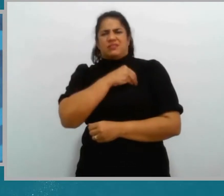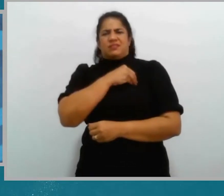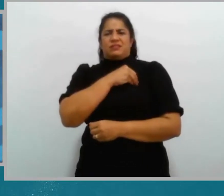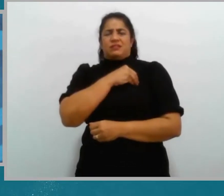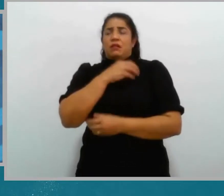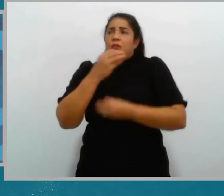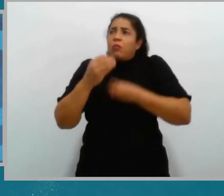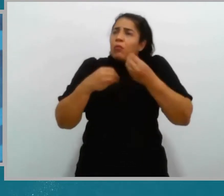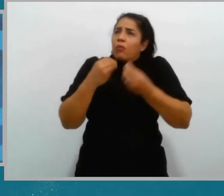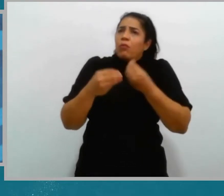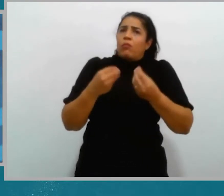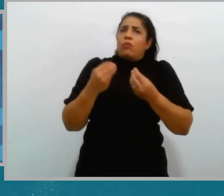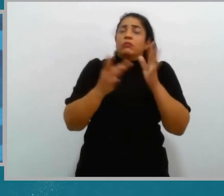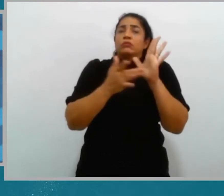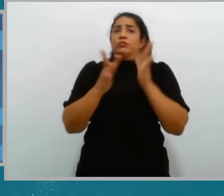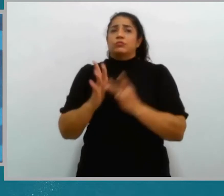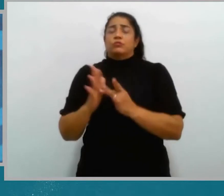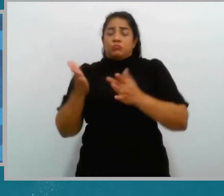nascer sem pecado?